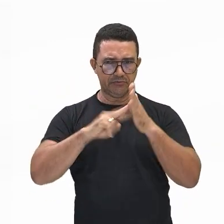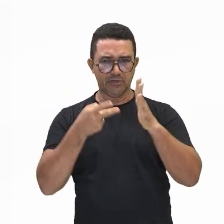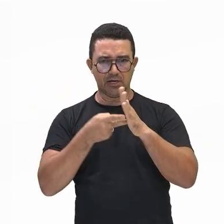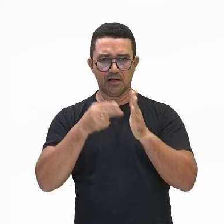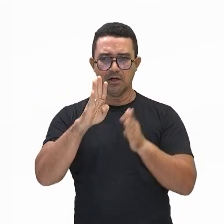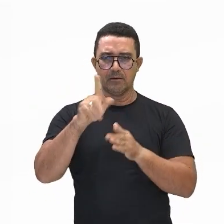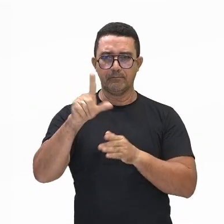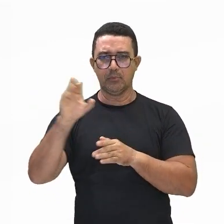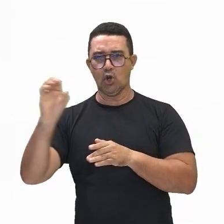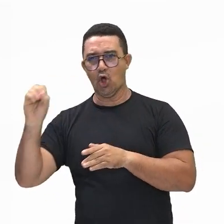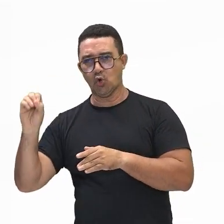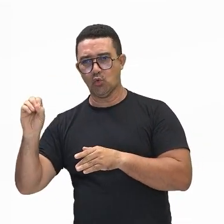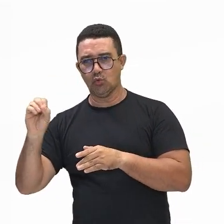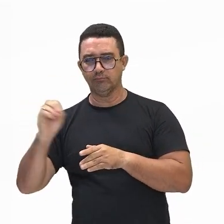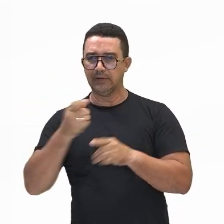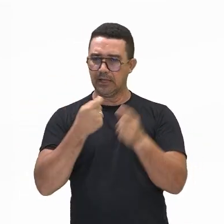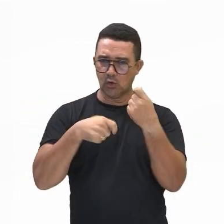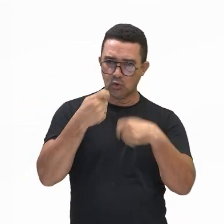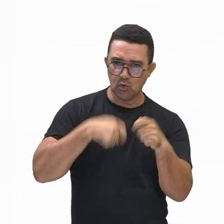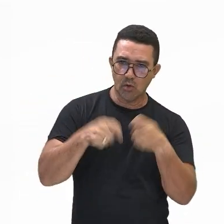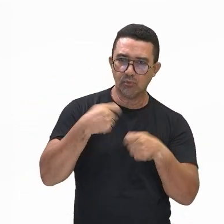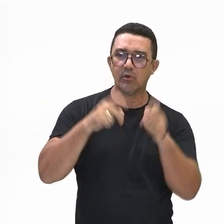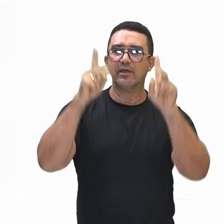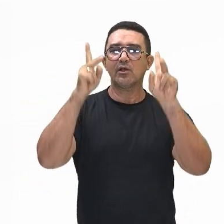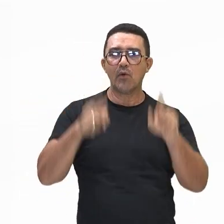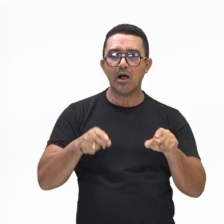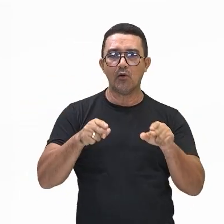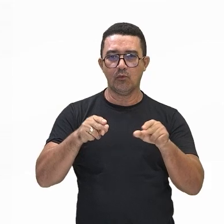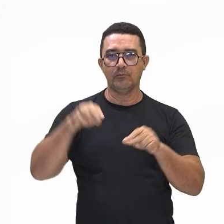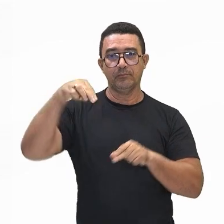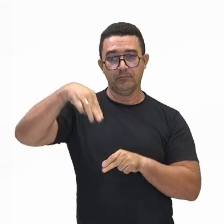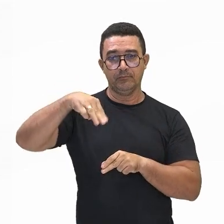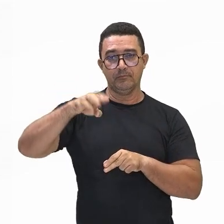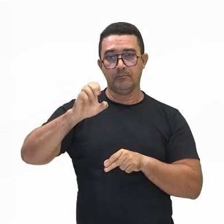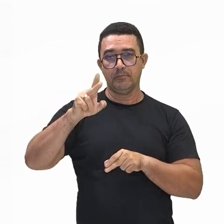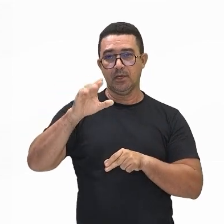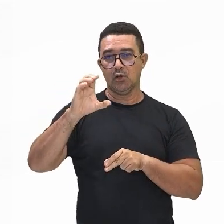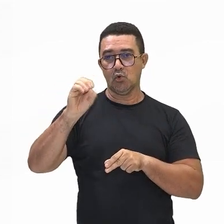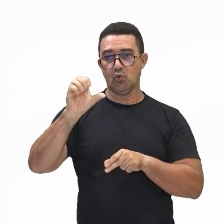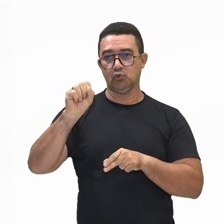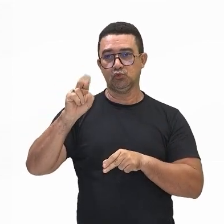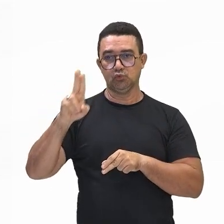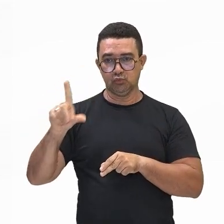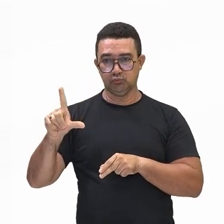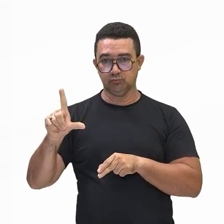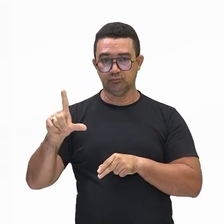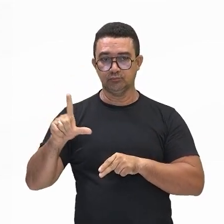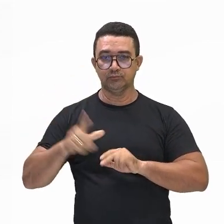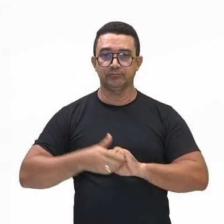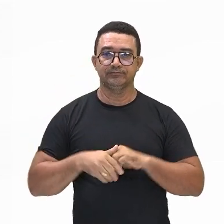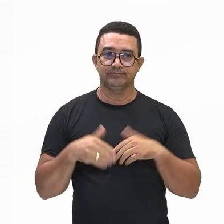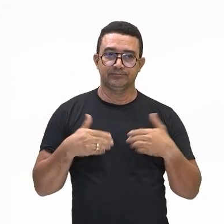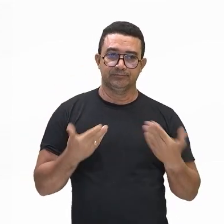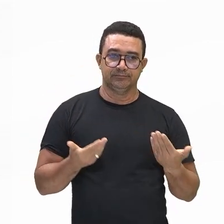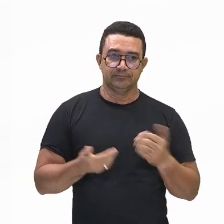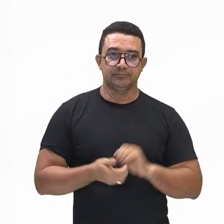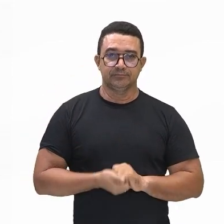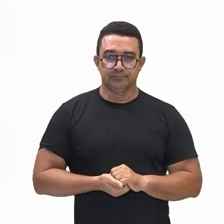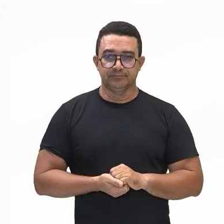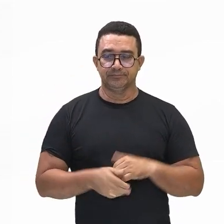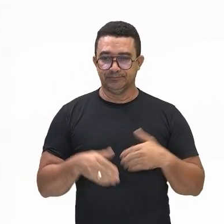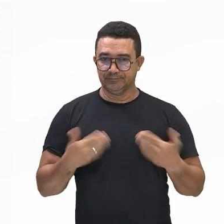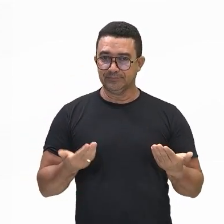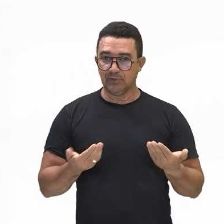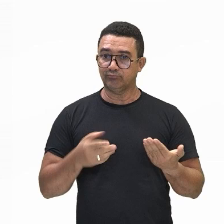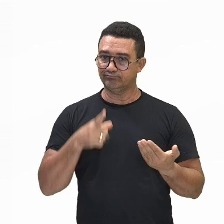o Mercosul, como a União Europeia? Não, tá? O BRICS, ele compartilha o objetivo comum de